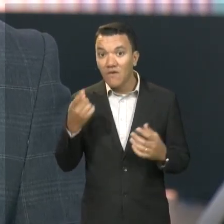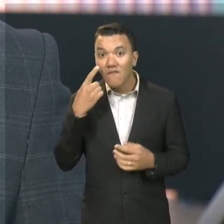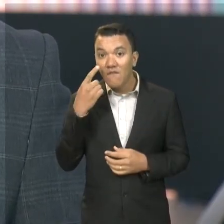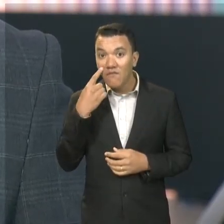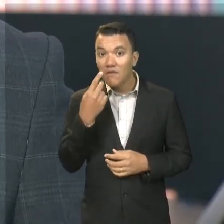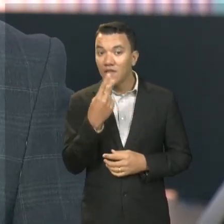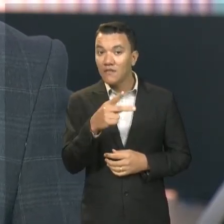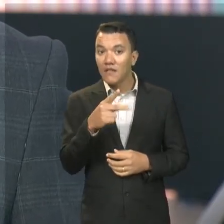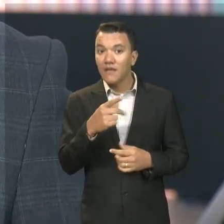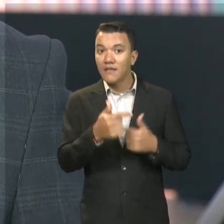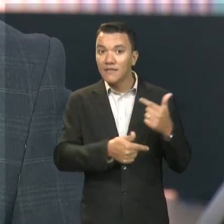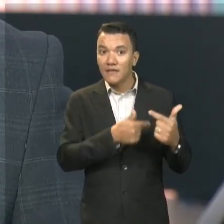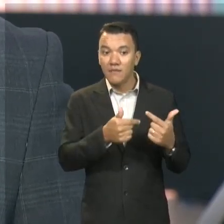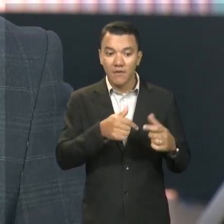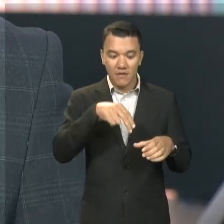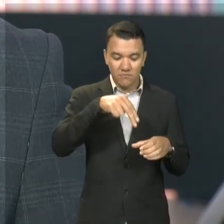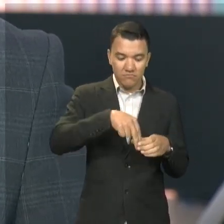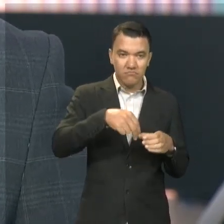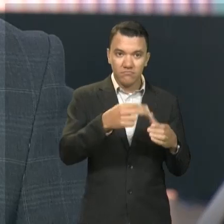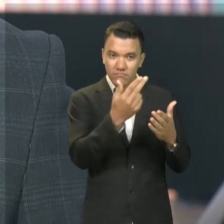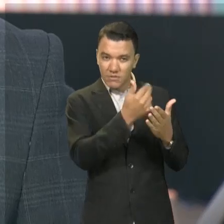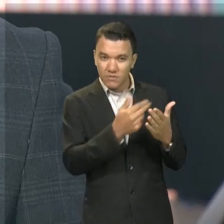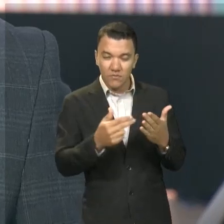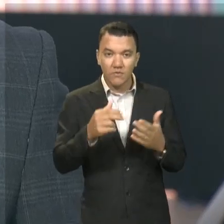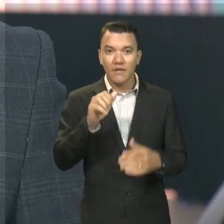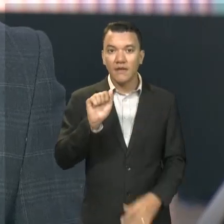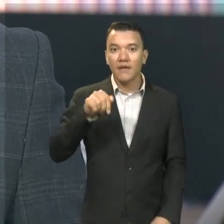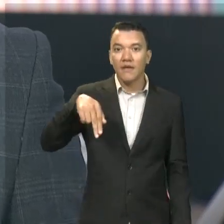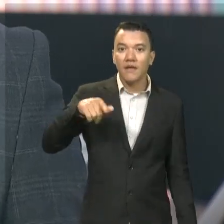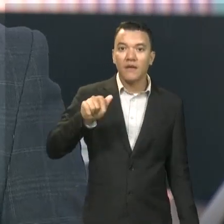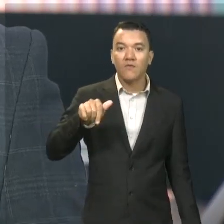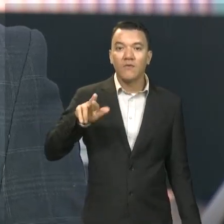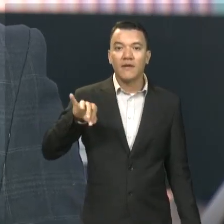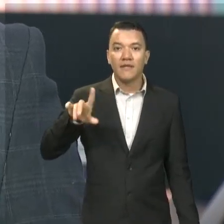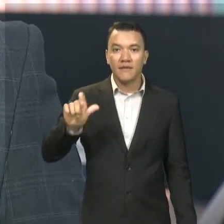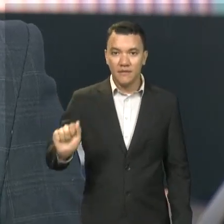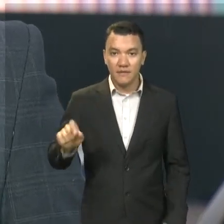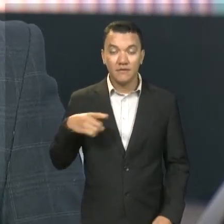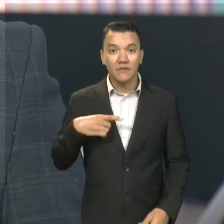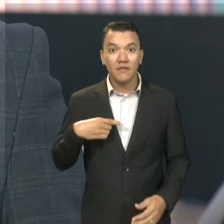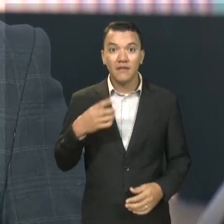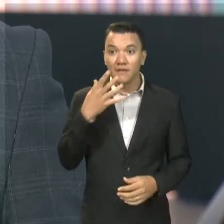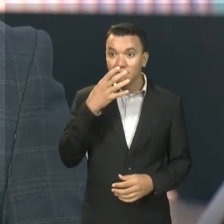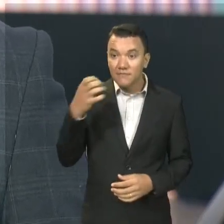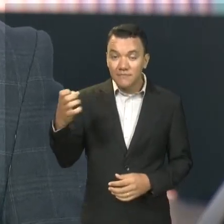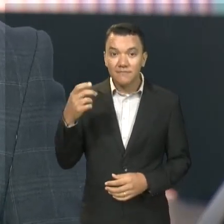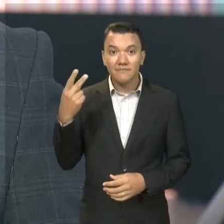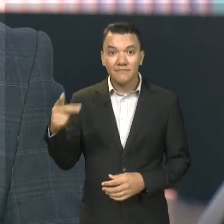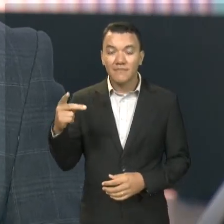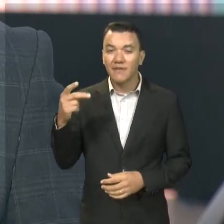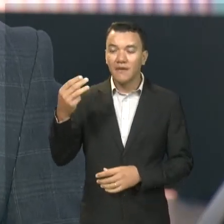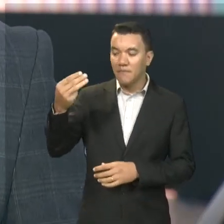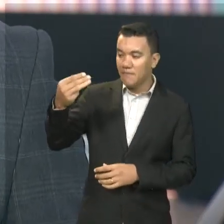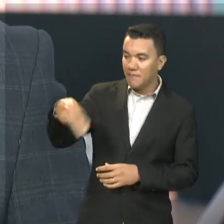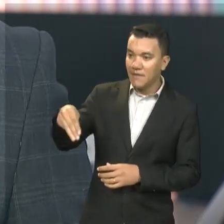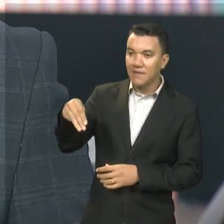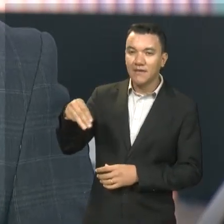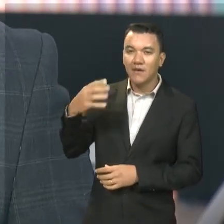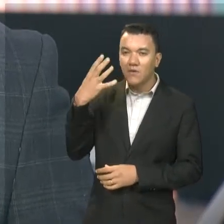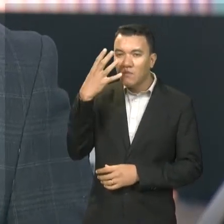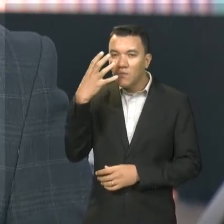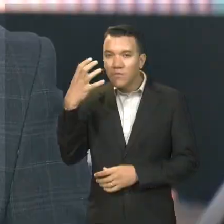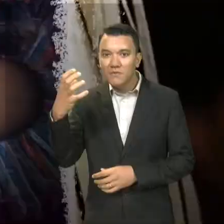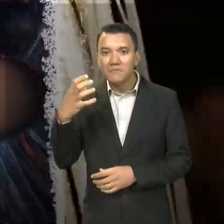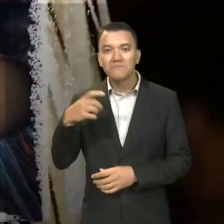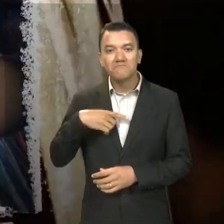trabalho de pintura em aquarela, inspirado, claro, nas belezas do Maranhão. A produção é feita em pleno Centro Histórico de São